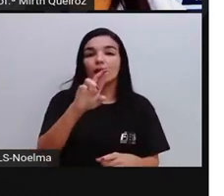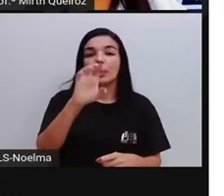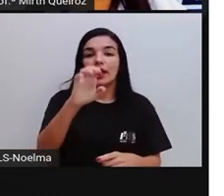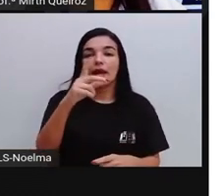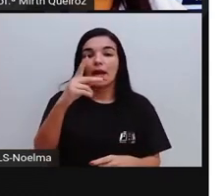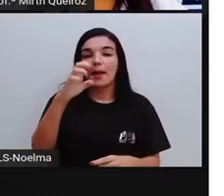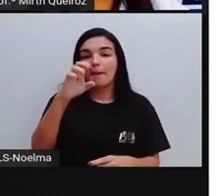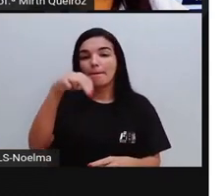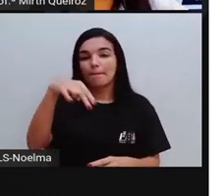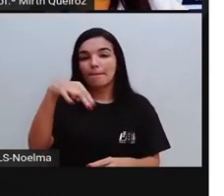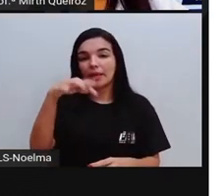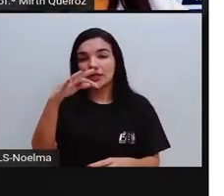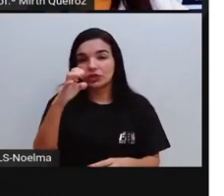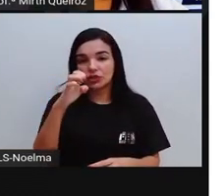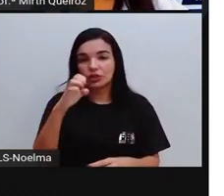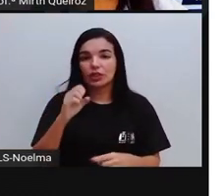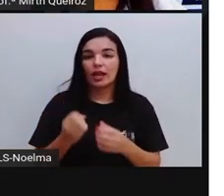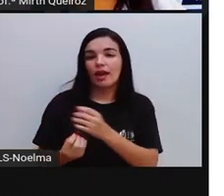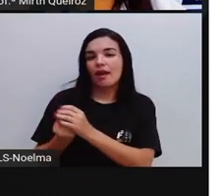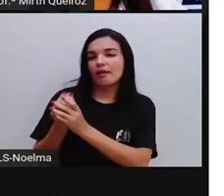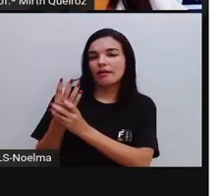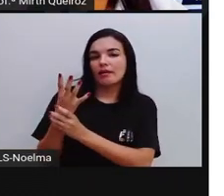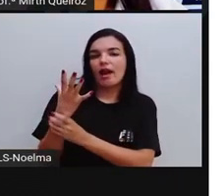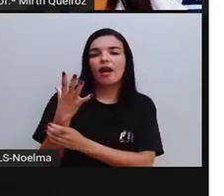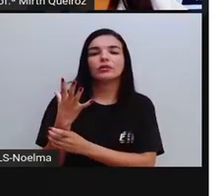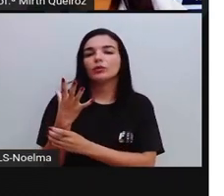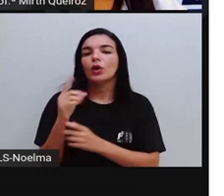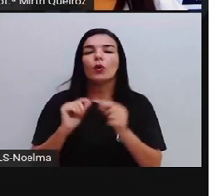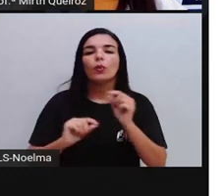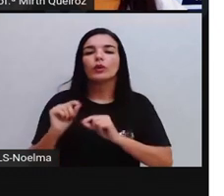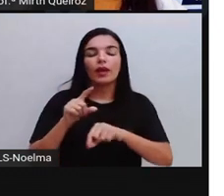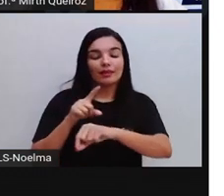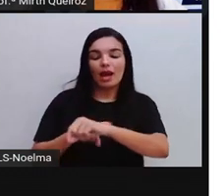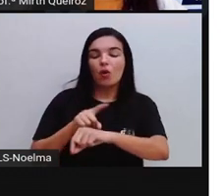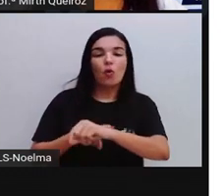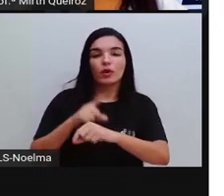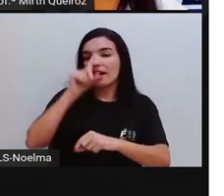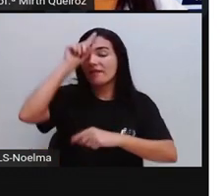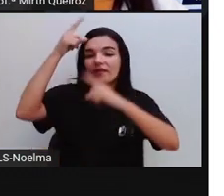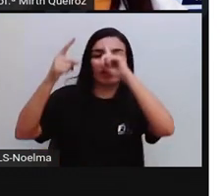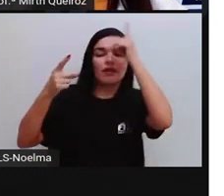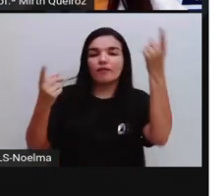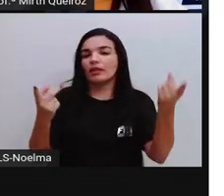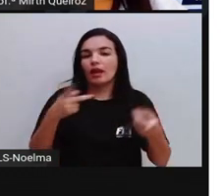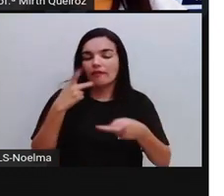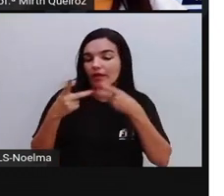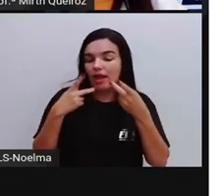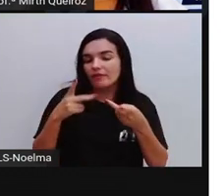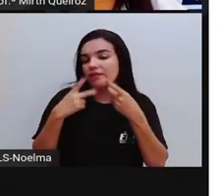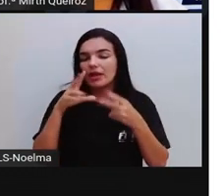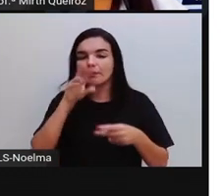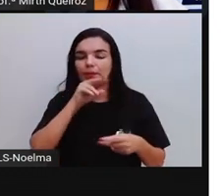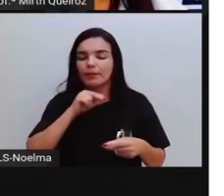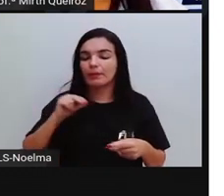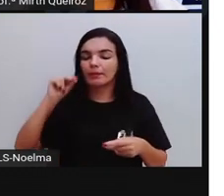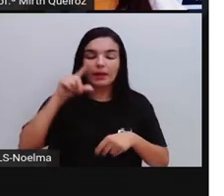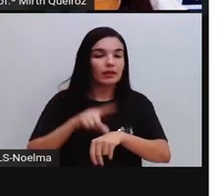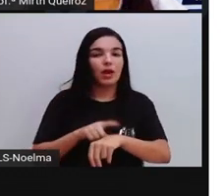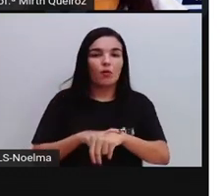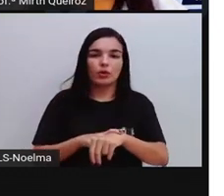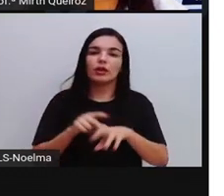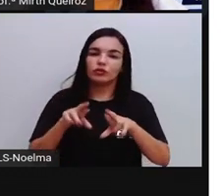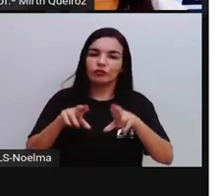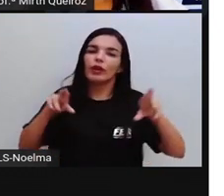mais de forma, ele é criado de forma improvisada, utiliza assim mais a oralidade, né? Geralmente eles gostam de utilizar batuques,